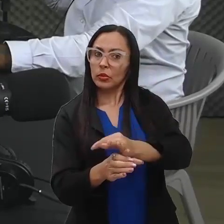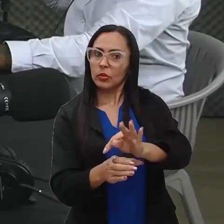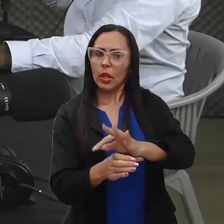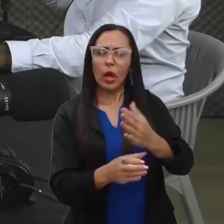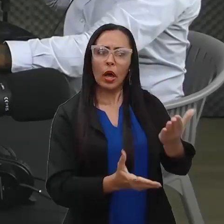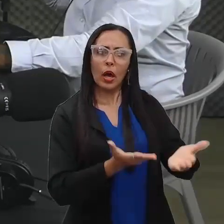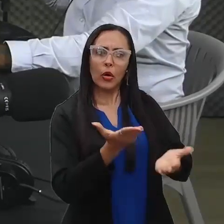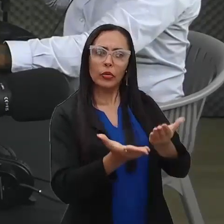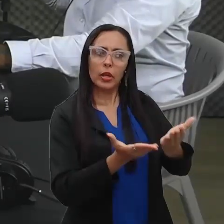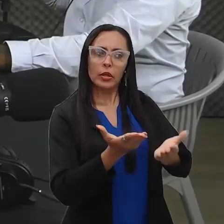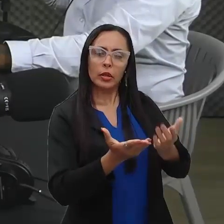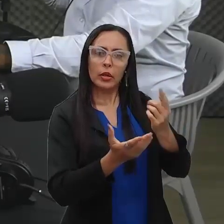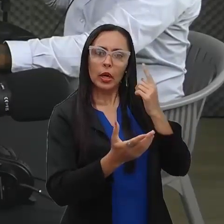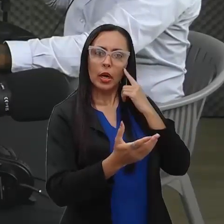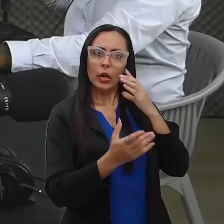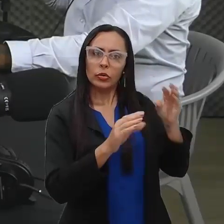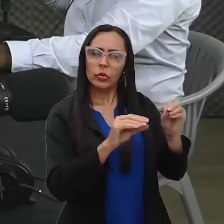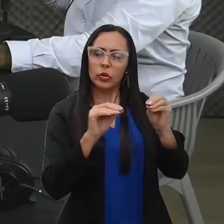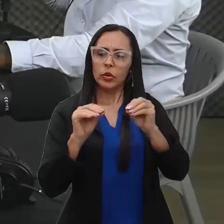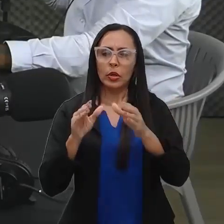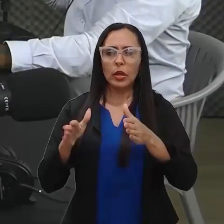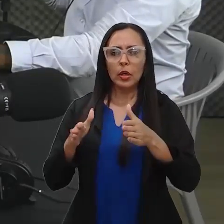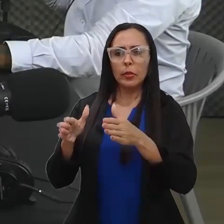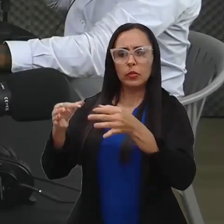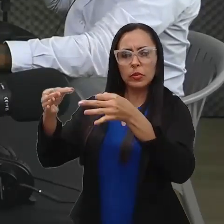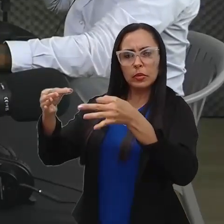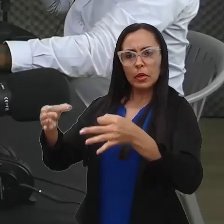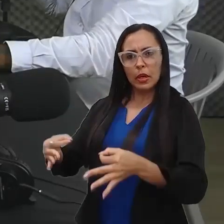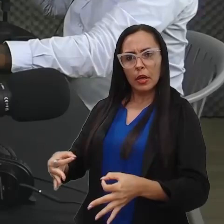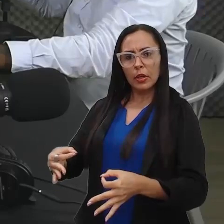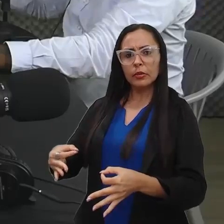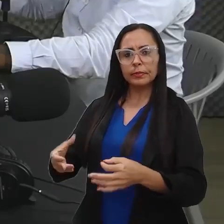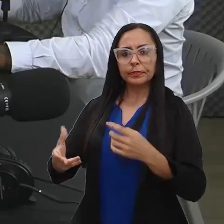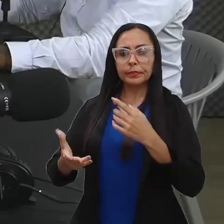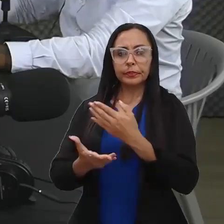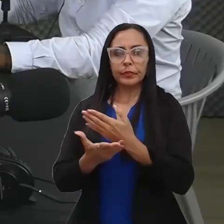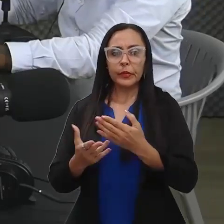o caso e caminhe, né, de uma maneira adequada.